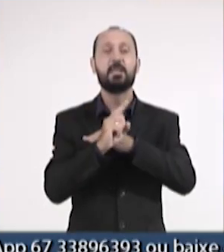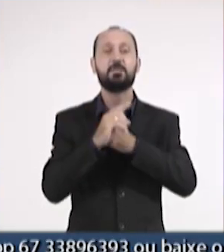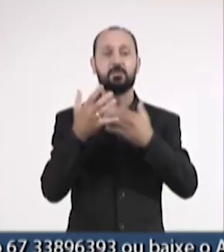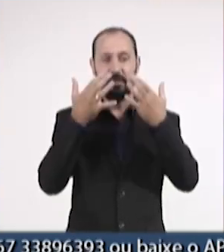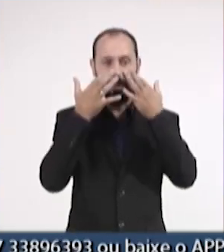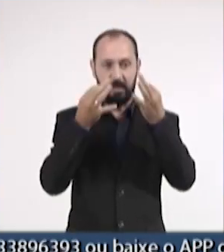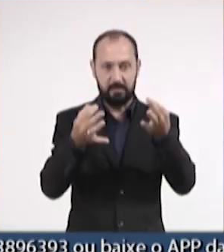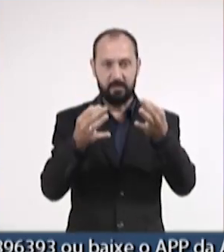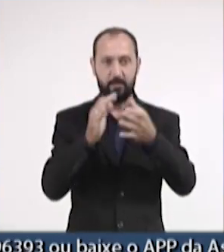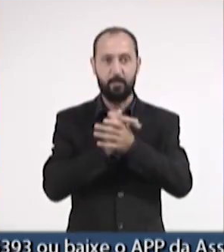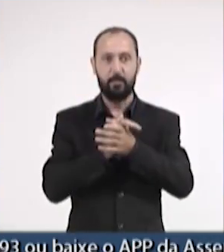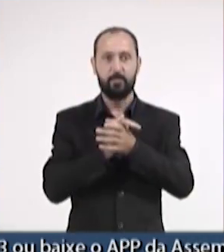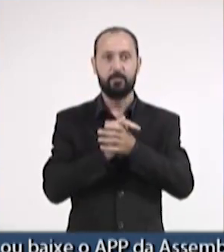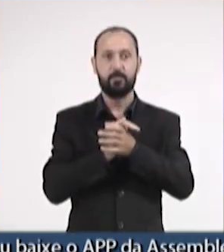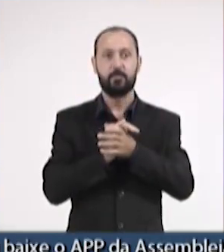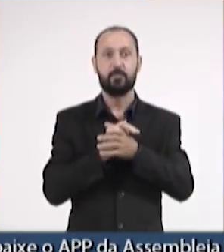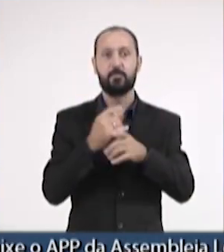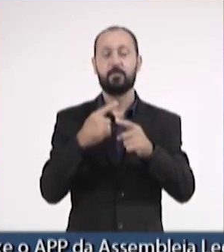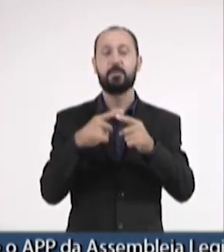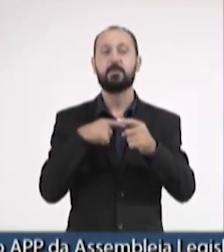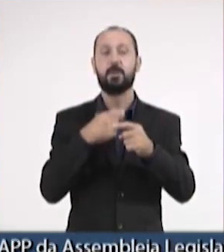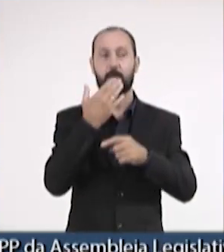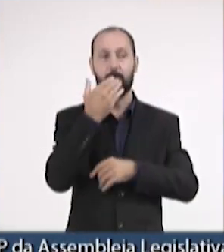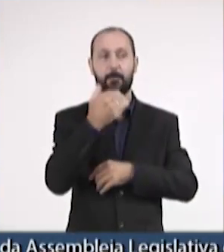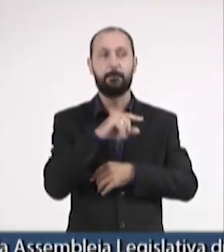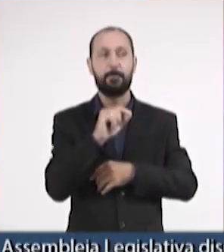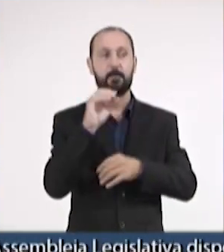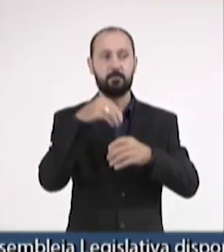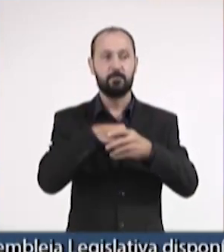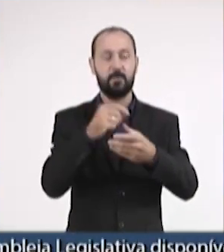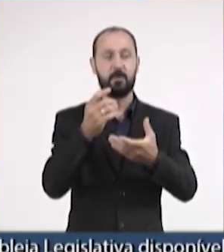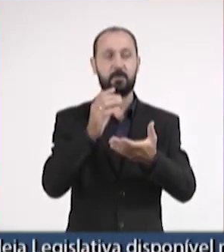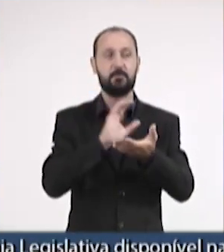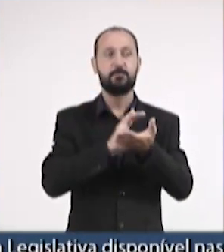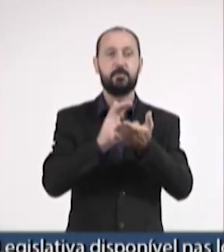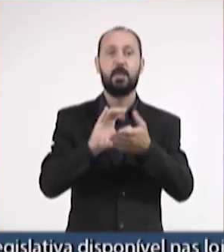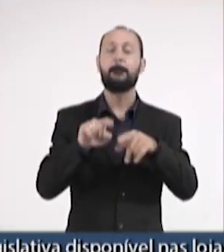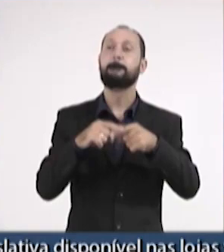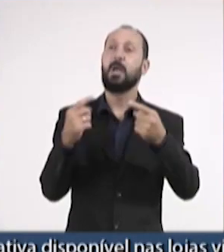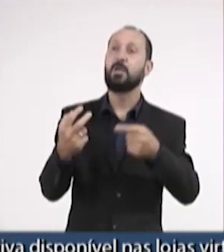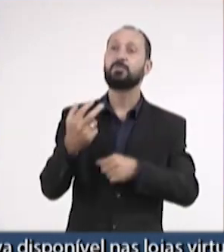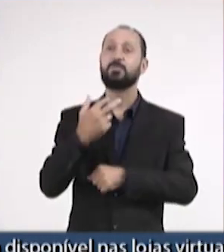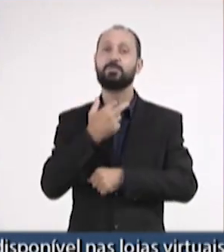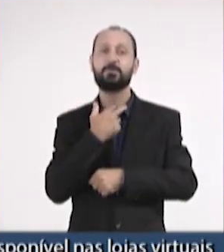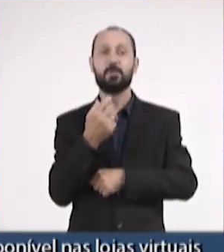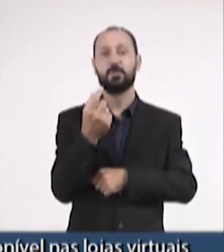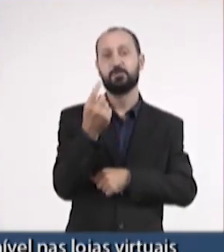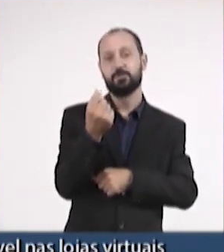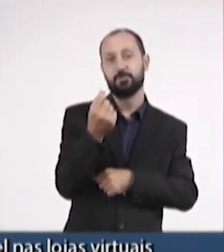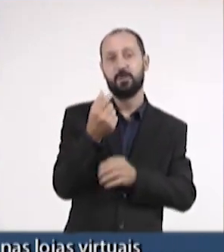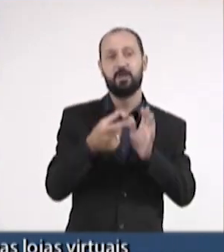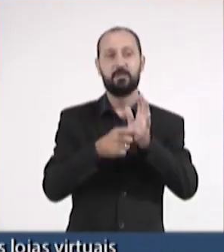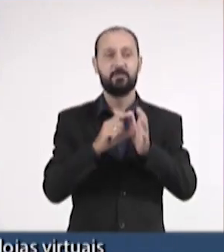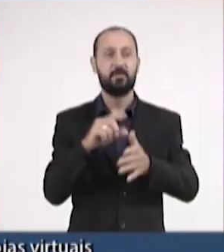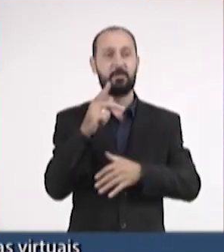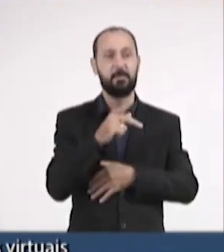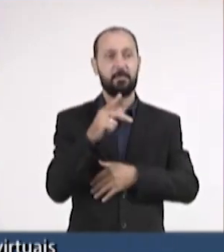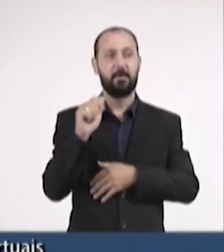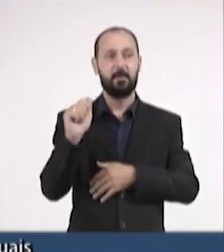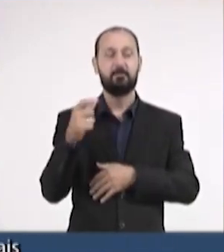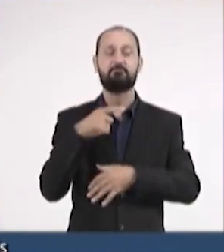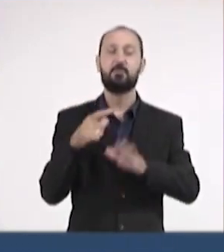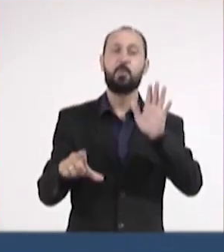Porque não adianta trazermos demandas se elas não estiverem no orçamento. Aí nós vamos ouvir, ah, mas não pode, né? Porque não foi no PPA, não está na